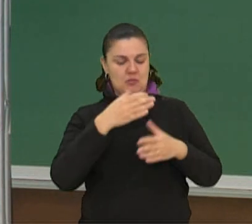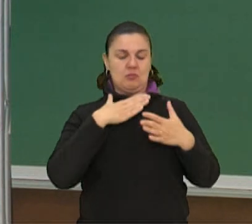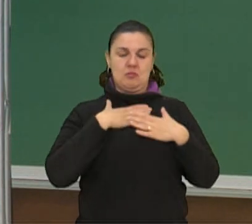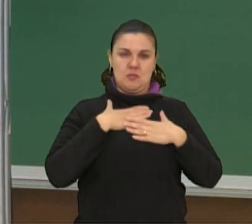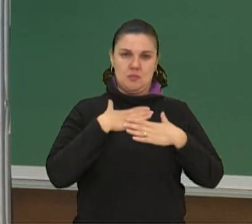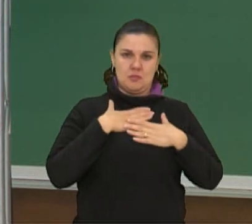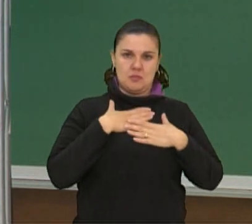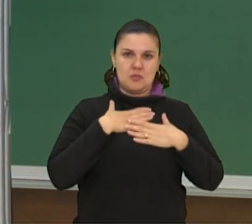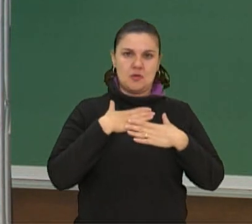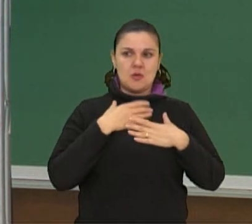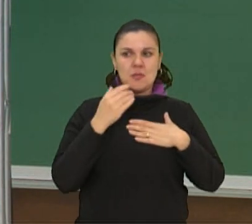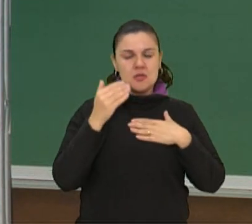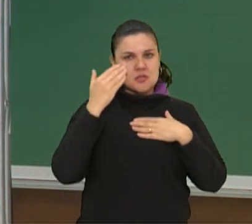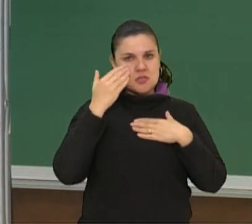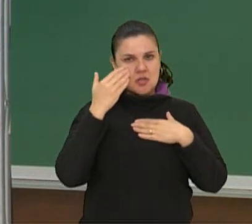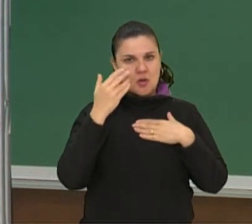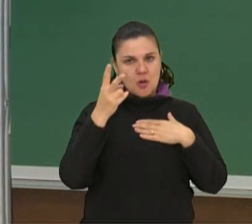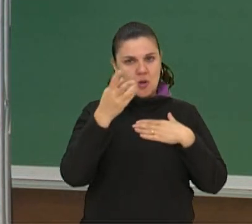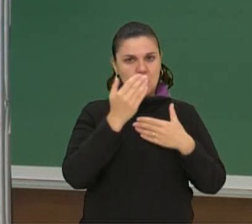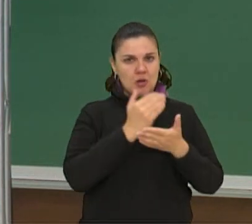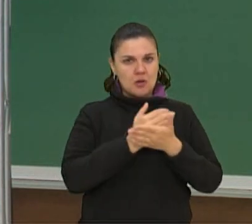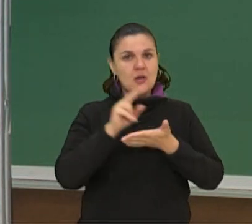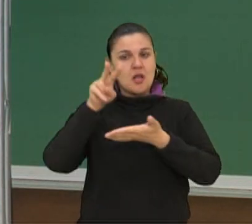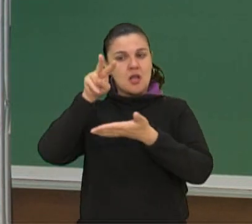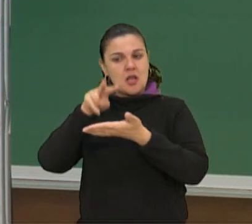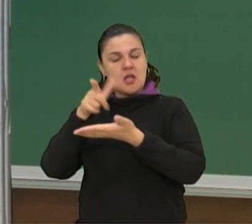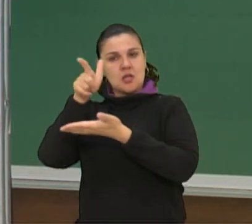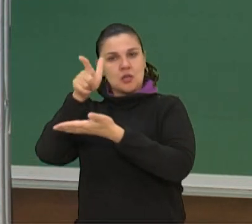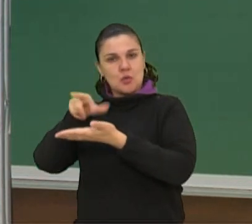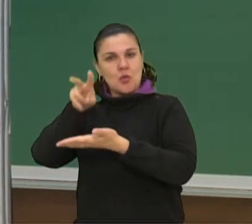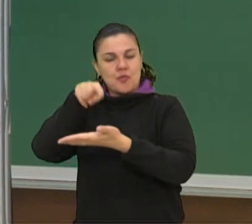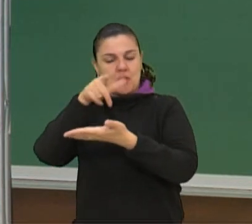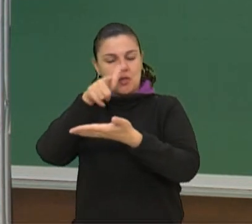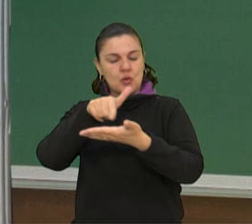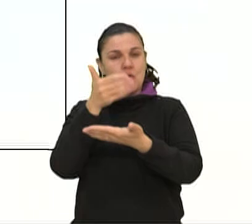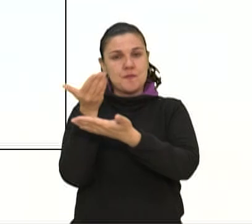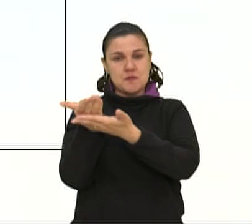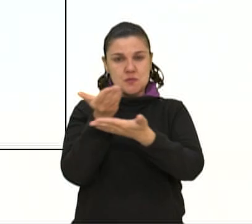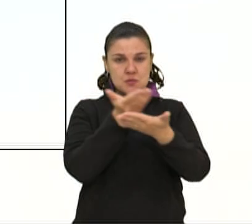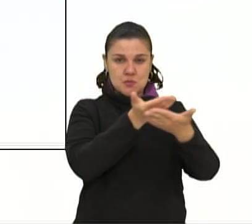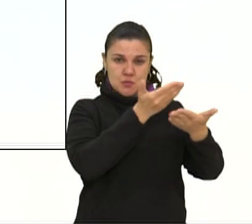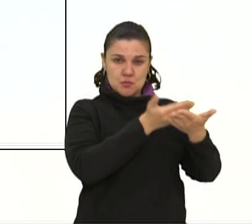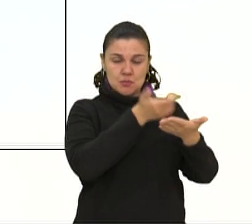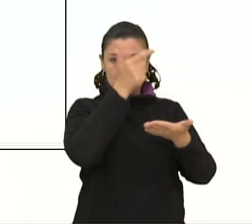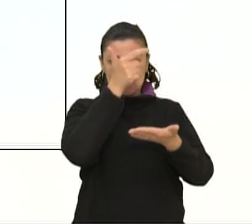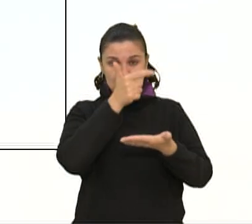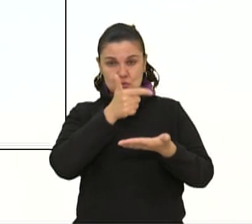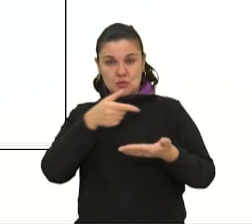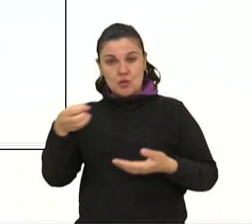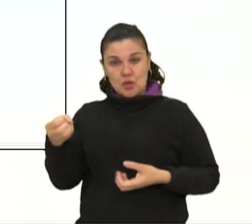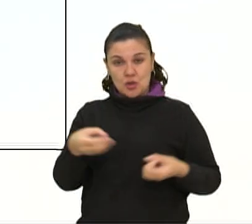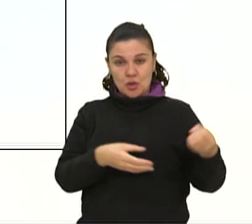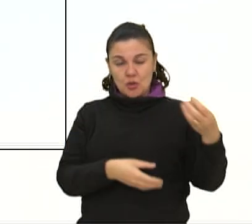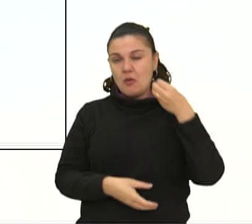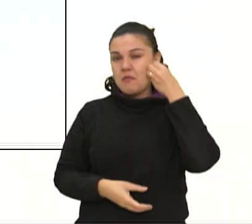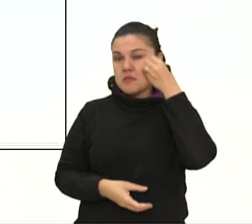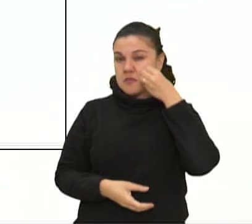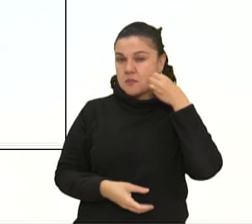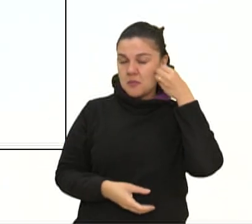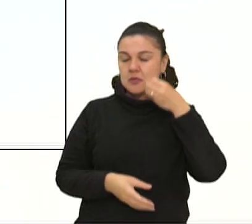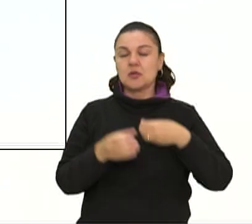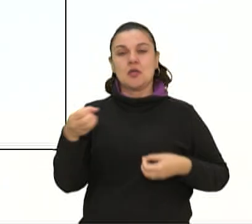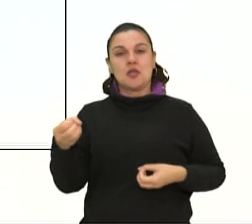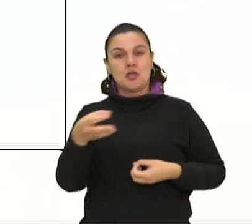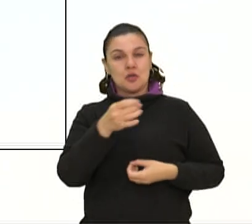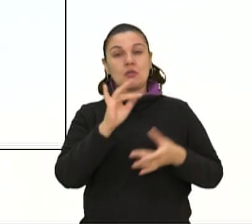Ser livre é você ter uma opinião a partir dos livros que você leu, a partir das coisas que